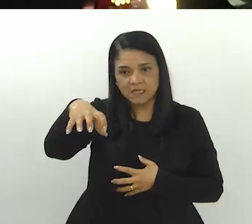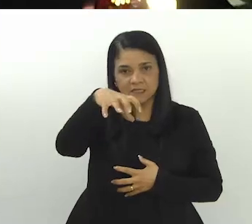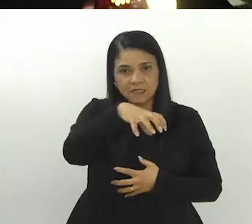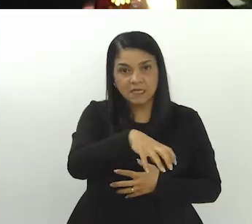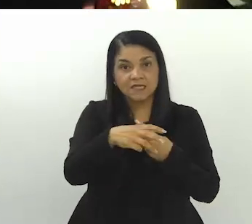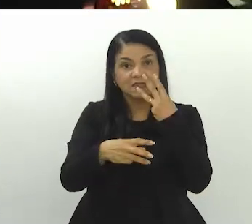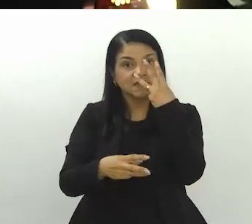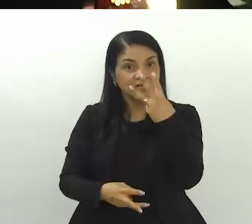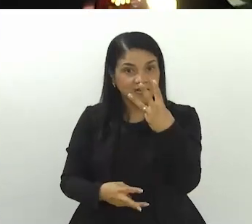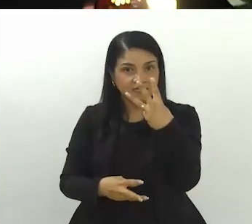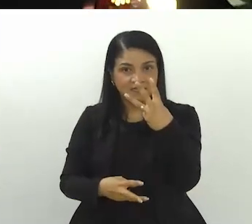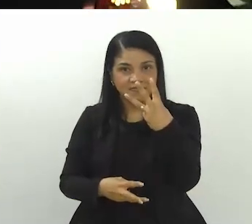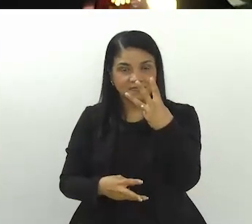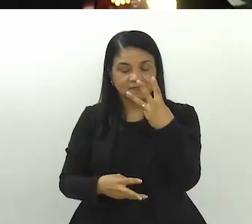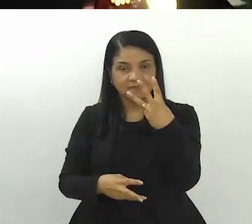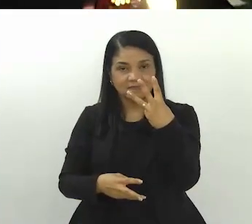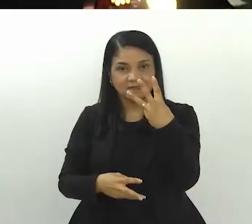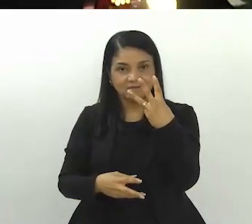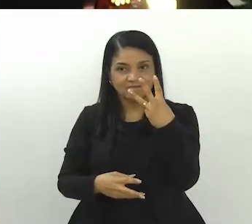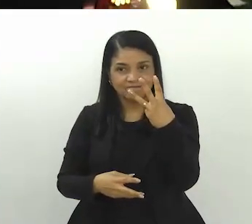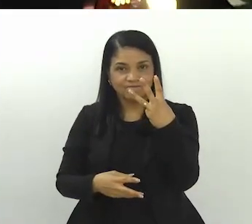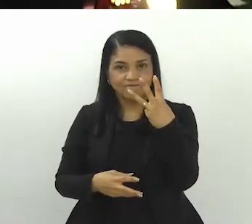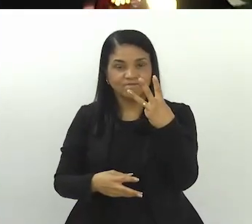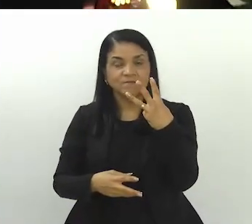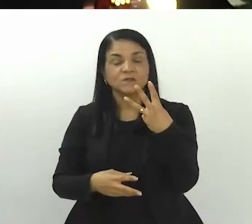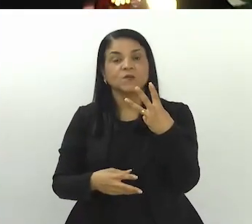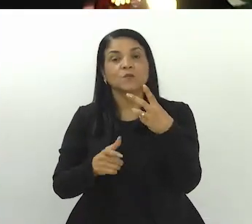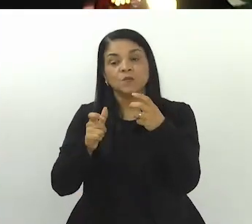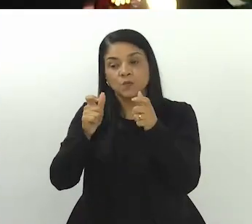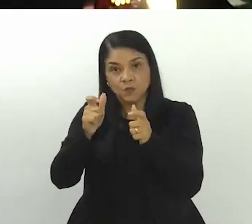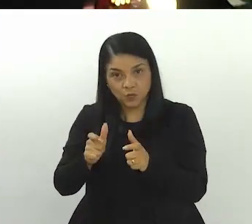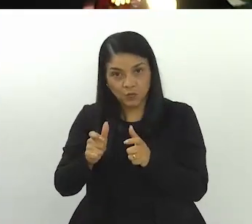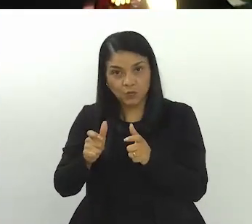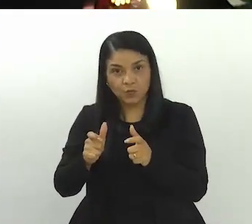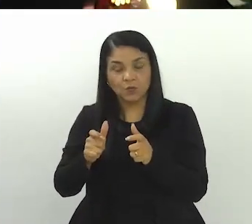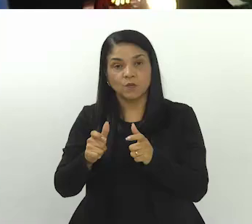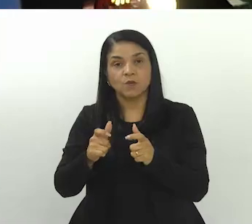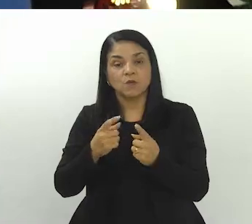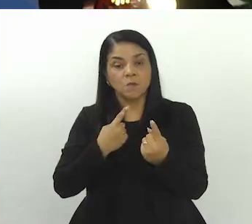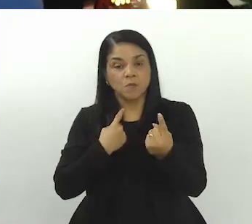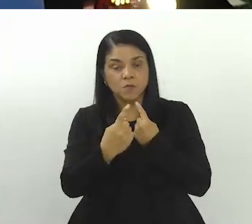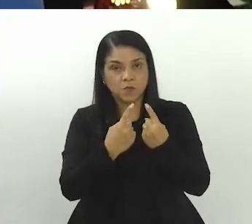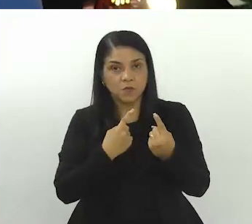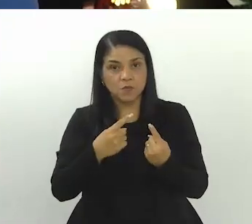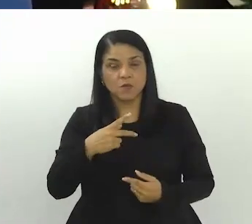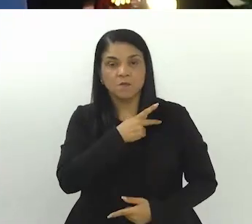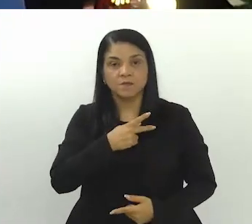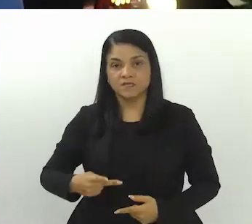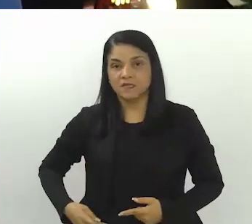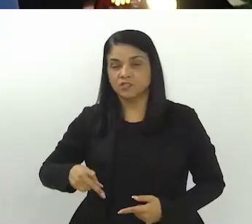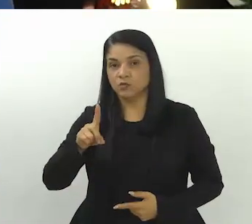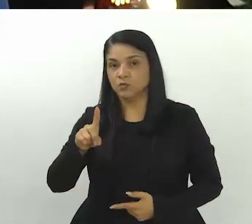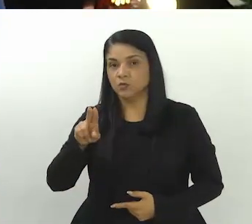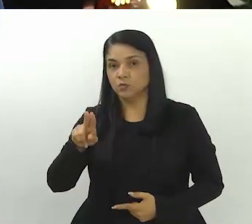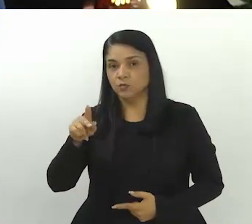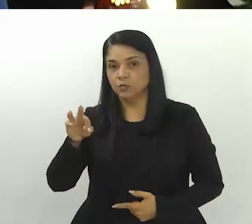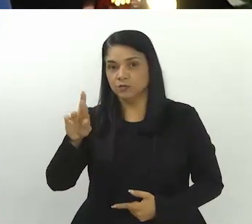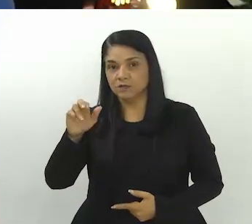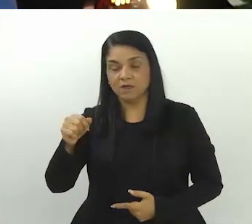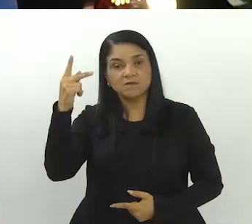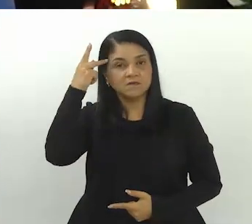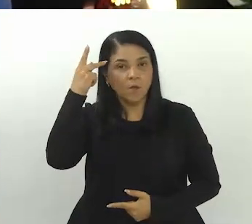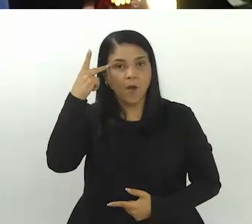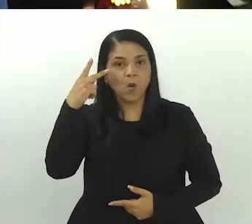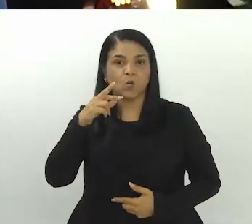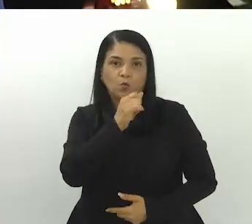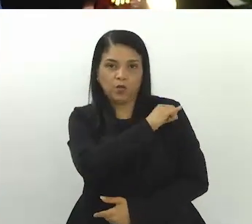aí pelos pesquisadores. São elas aí, os locais. A rodovia Presidente Dutra, que liga Rio a São